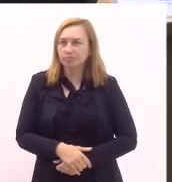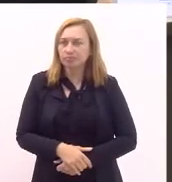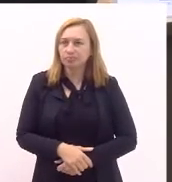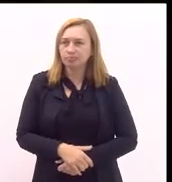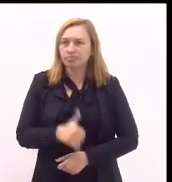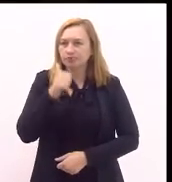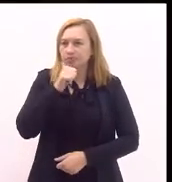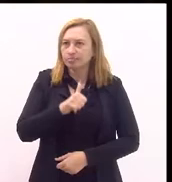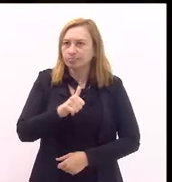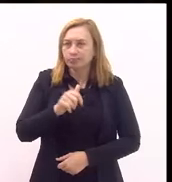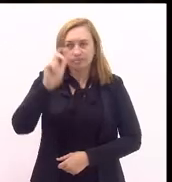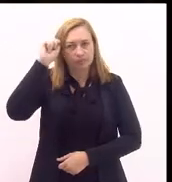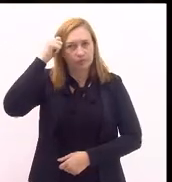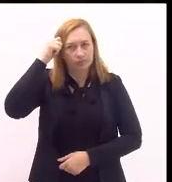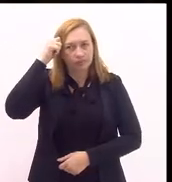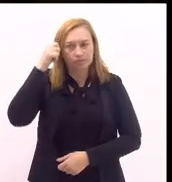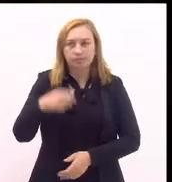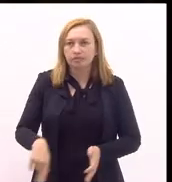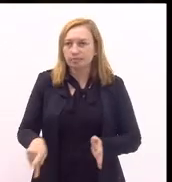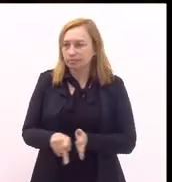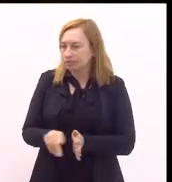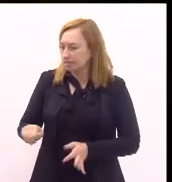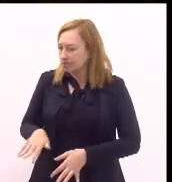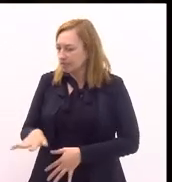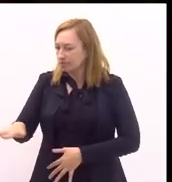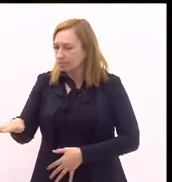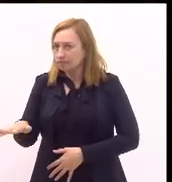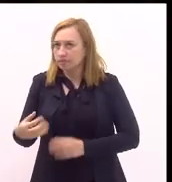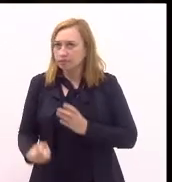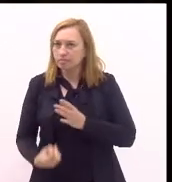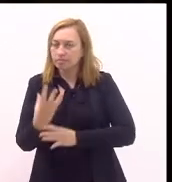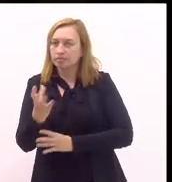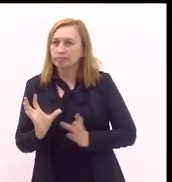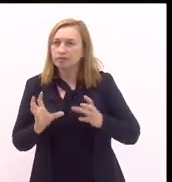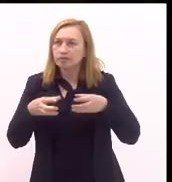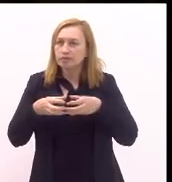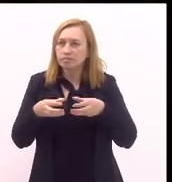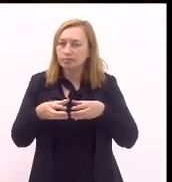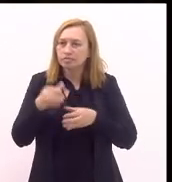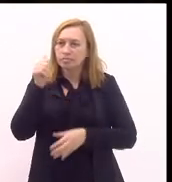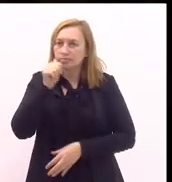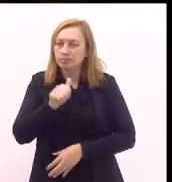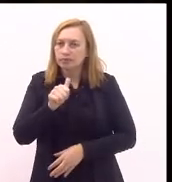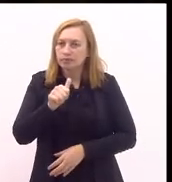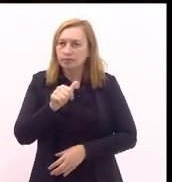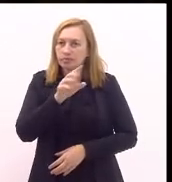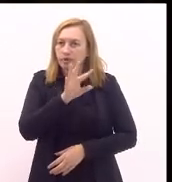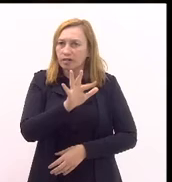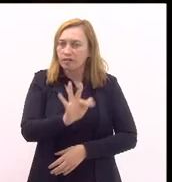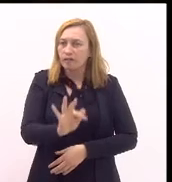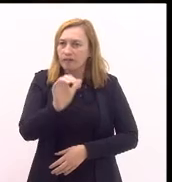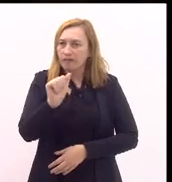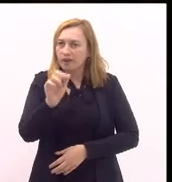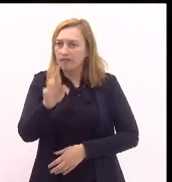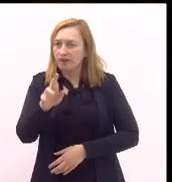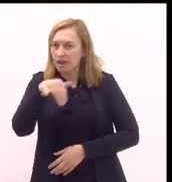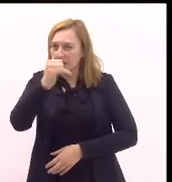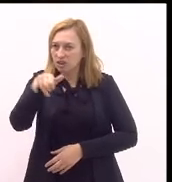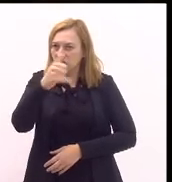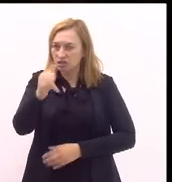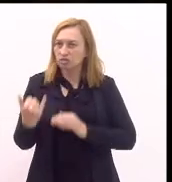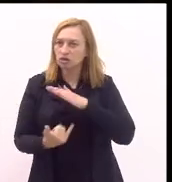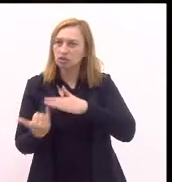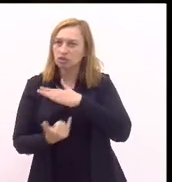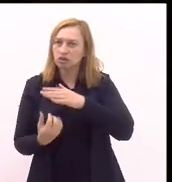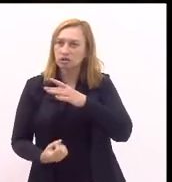a mulher negra da favela fundadora do grupo de mulheres da faferj à favela de uma